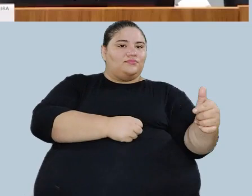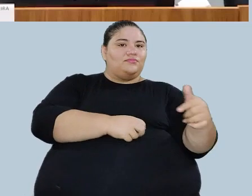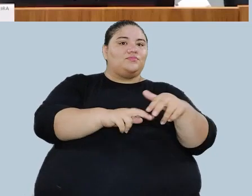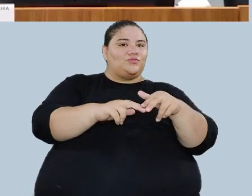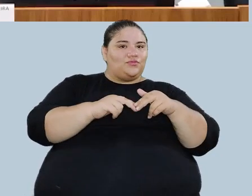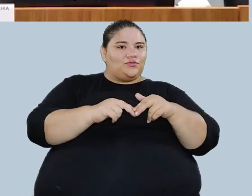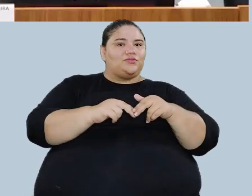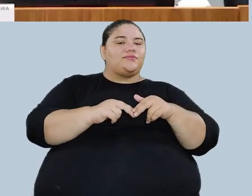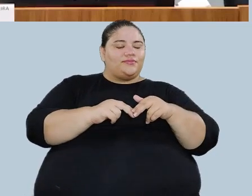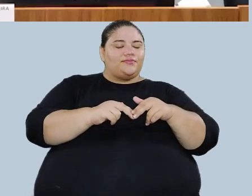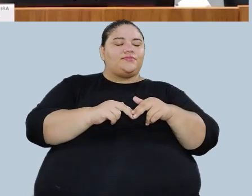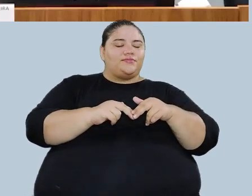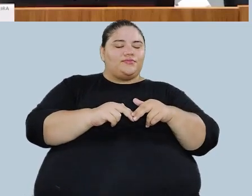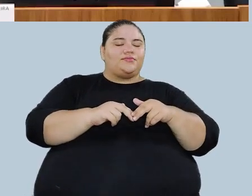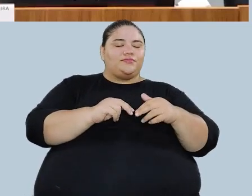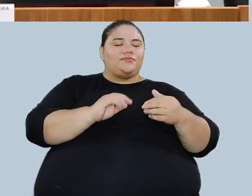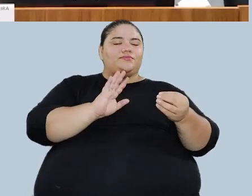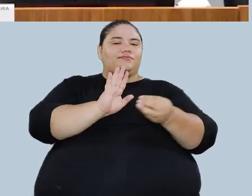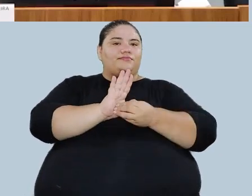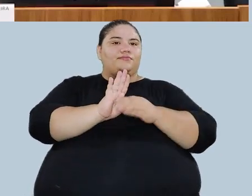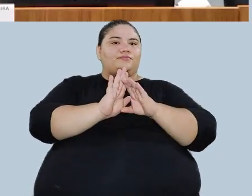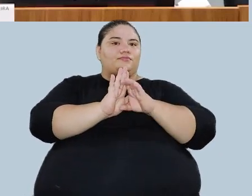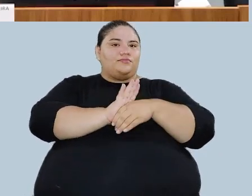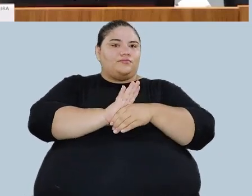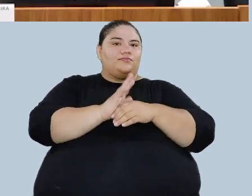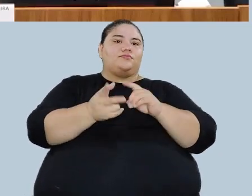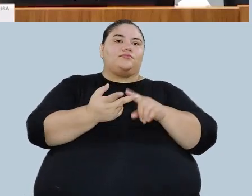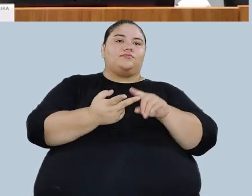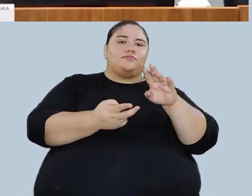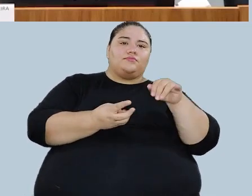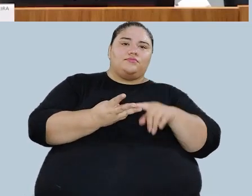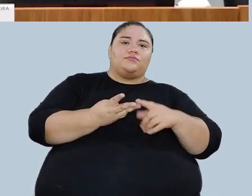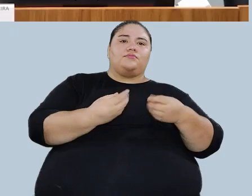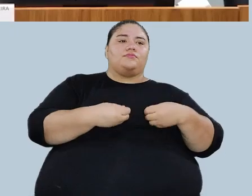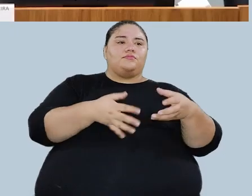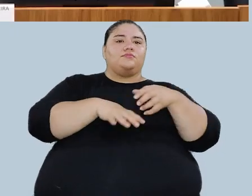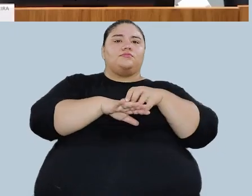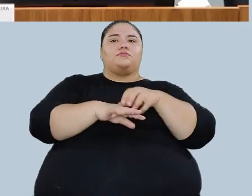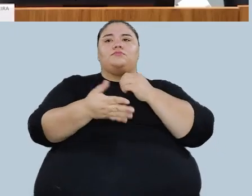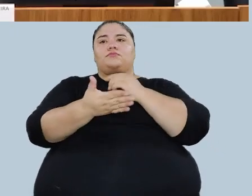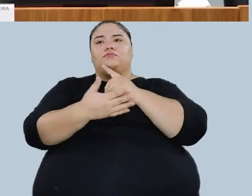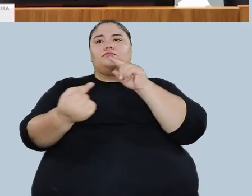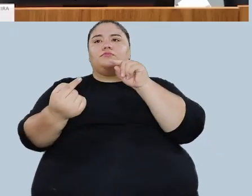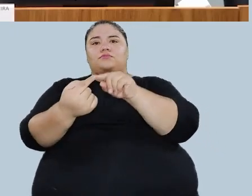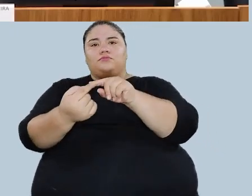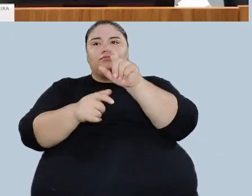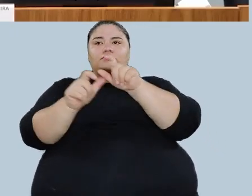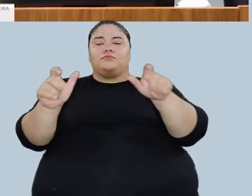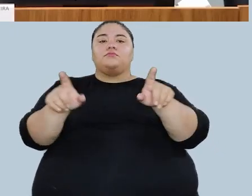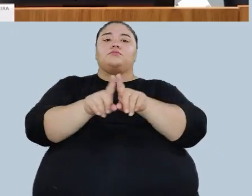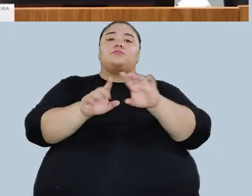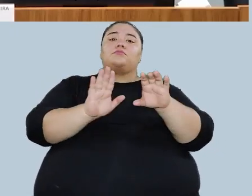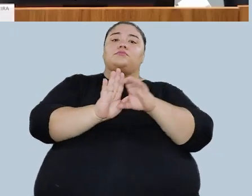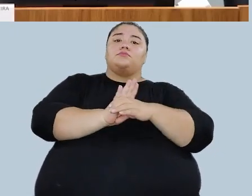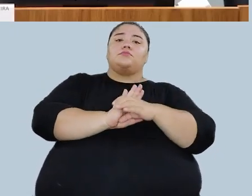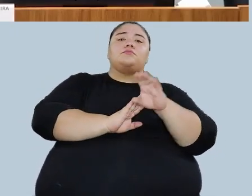E é exatamente aqui que entram esses conceitos sobre bem, fornecimento, fornecedor, adquirente, destinatário, né? E no